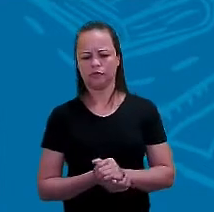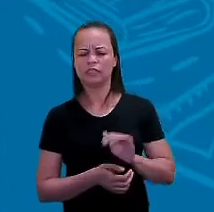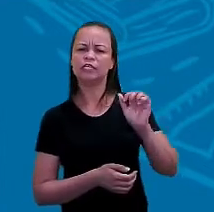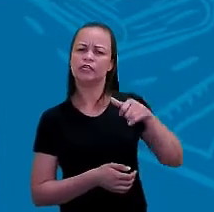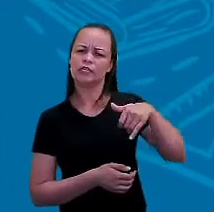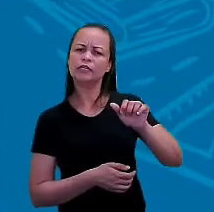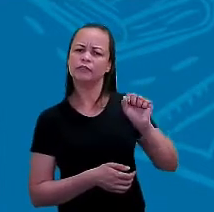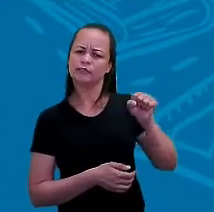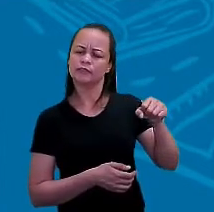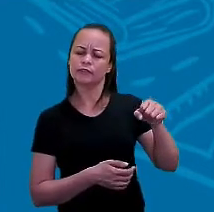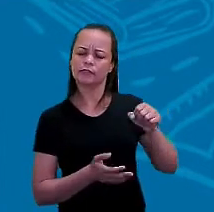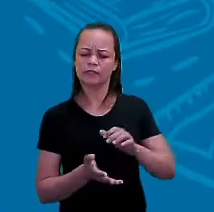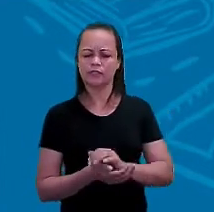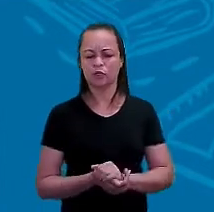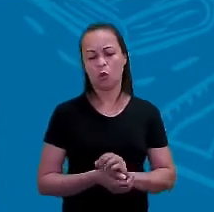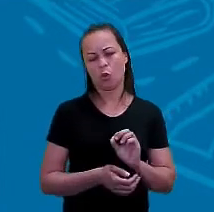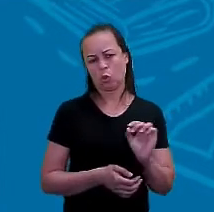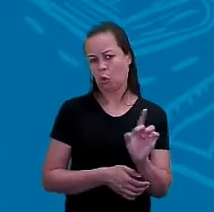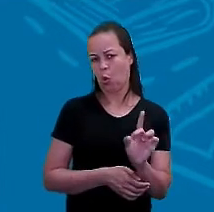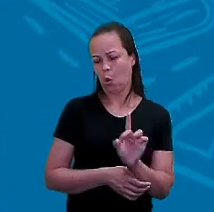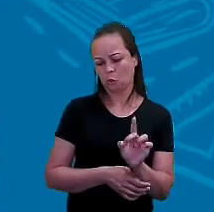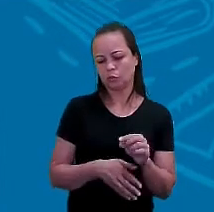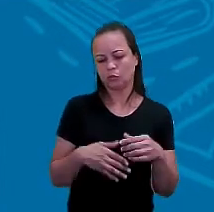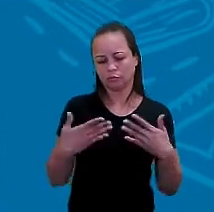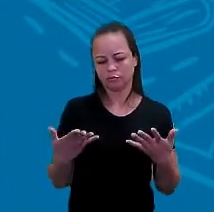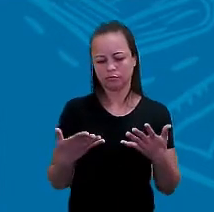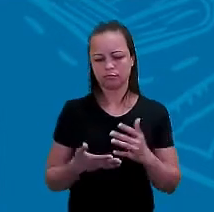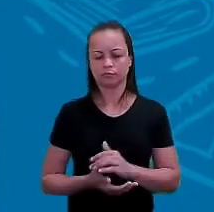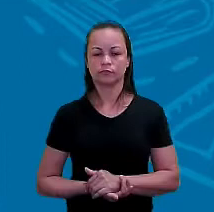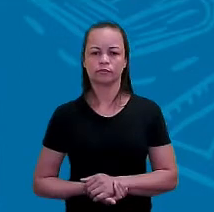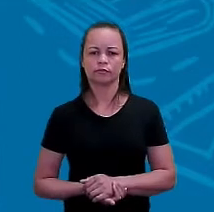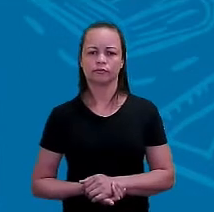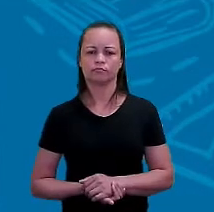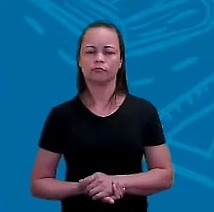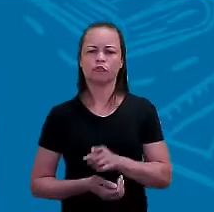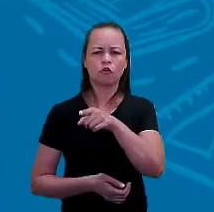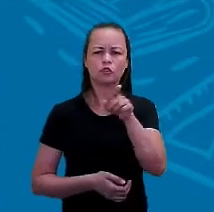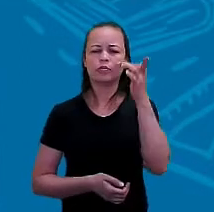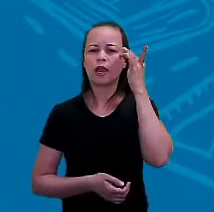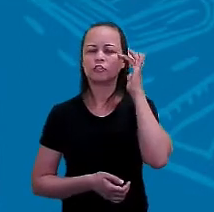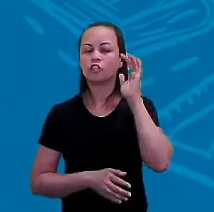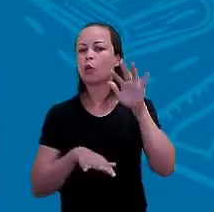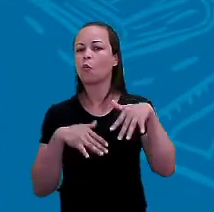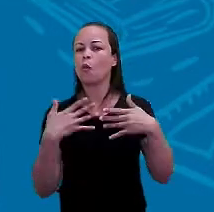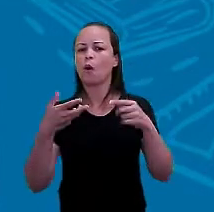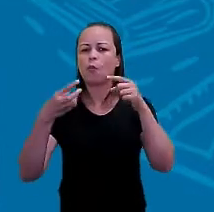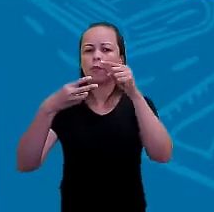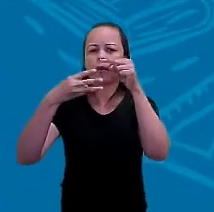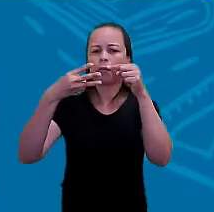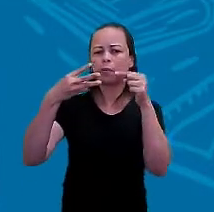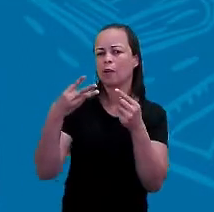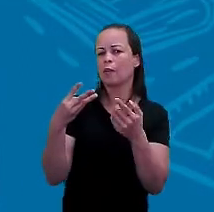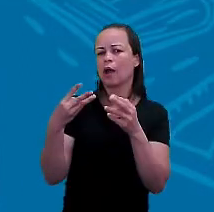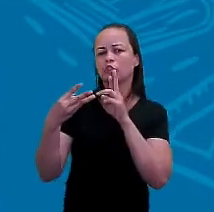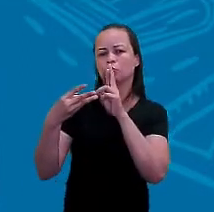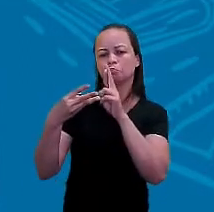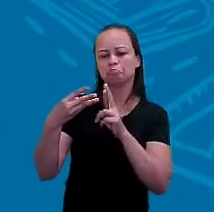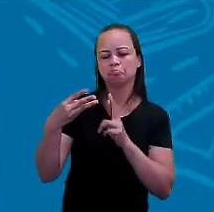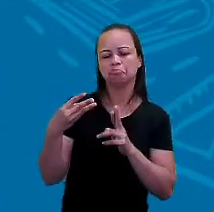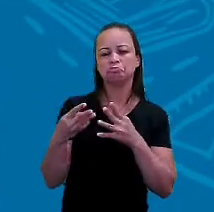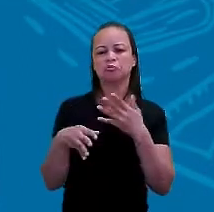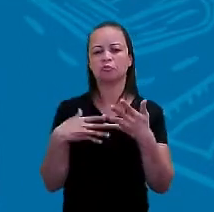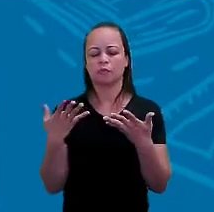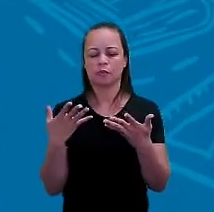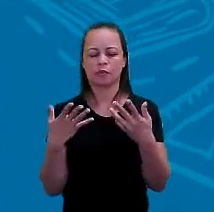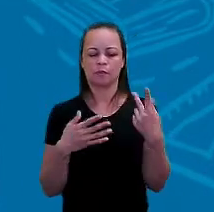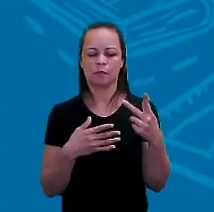eu estou. E letter C. No, I'm not. E aí, qual seria a resposta certa para are